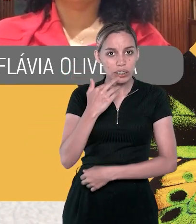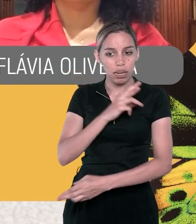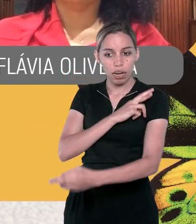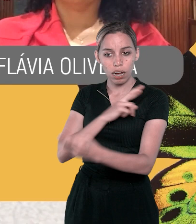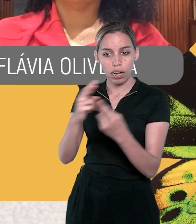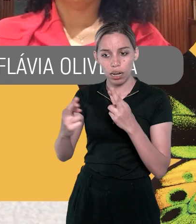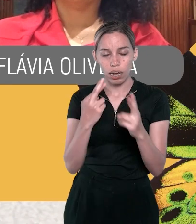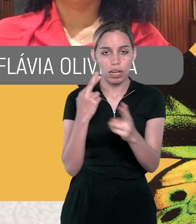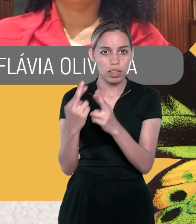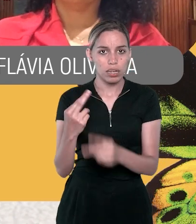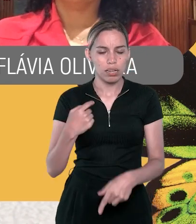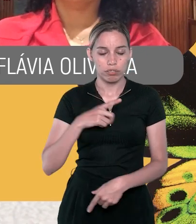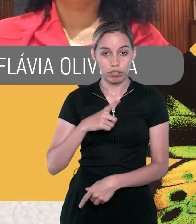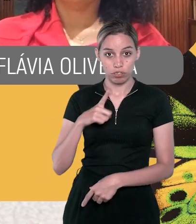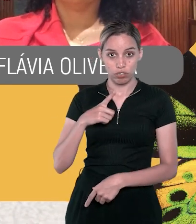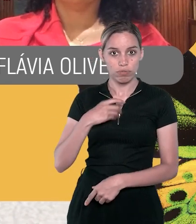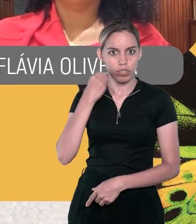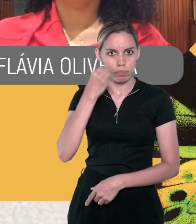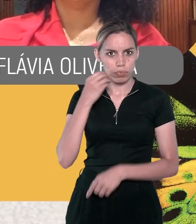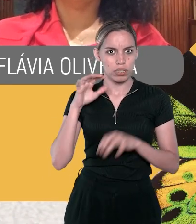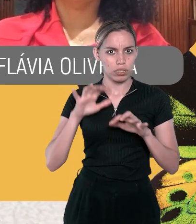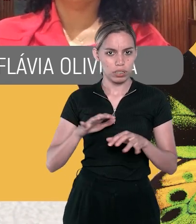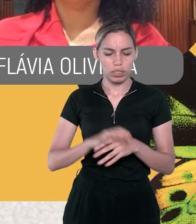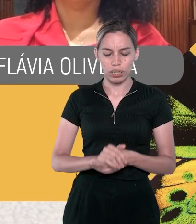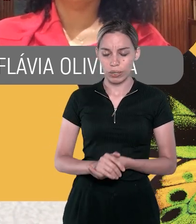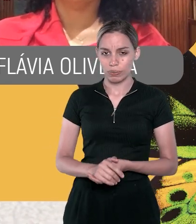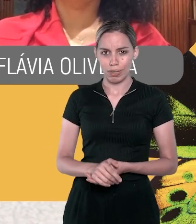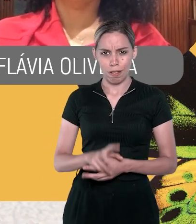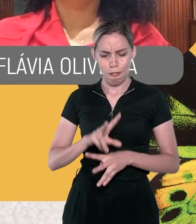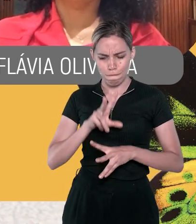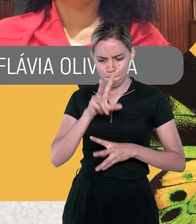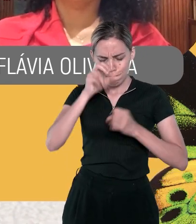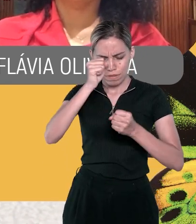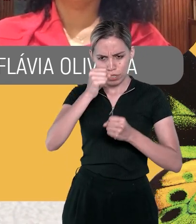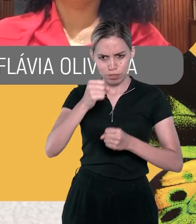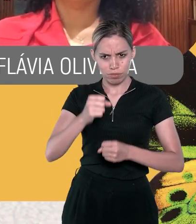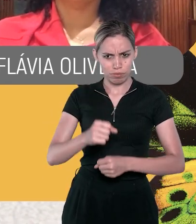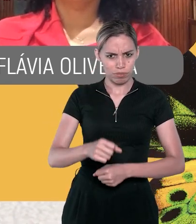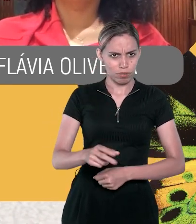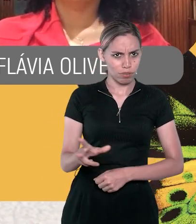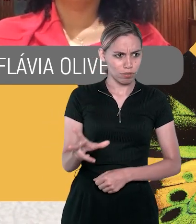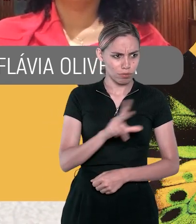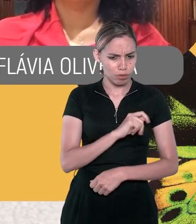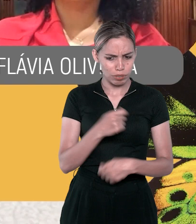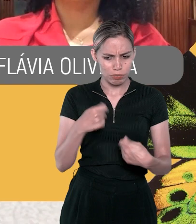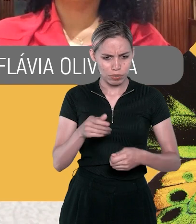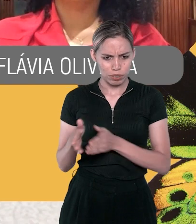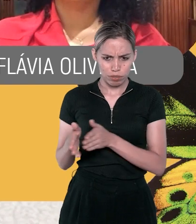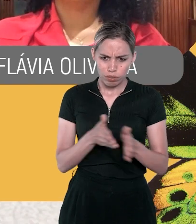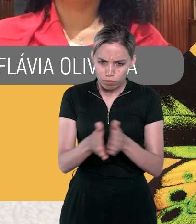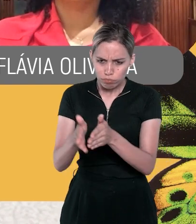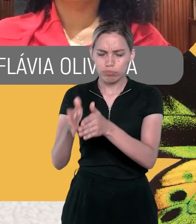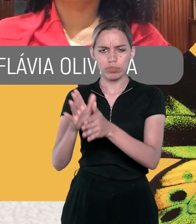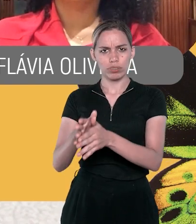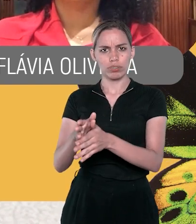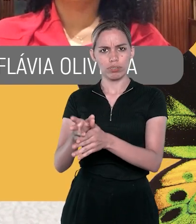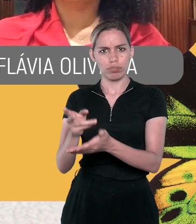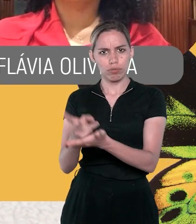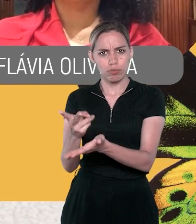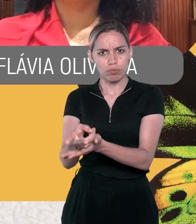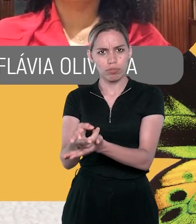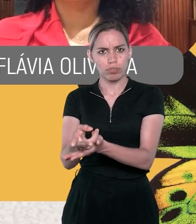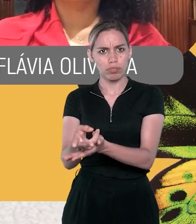experiência forte na minha vida. Ela foi uma das que me ensinou o caminho que eu devia tomar. Mas à medida que você